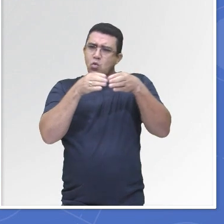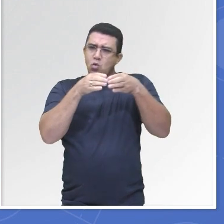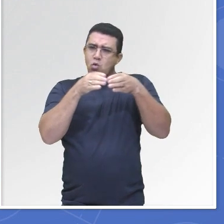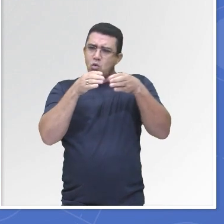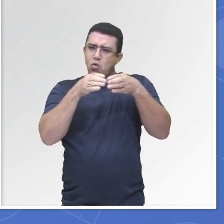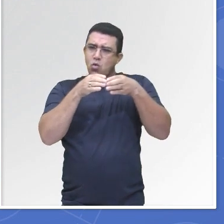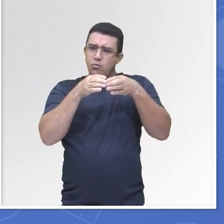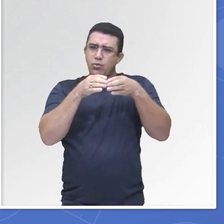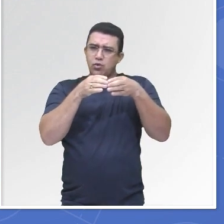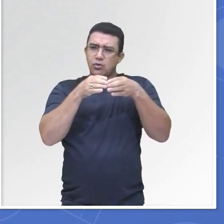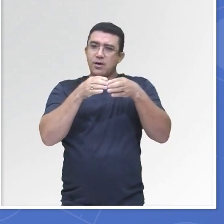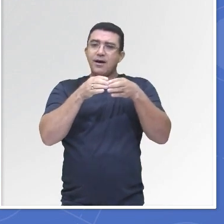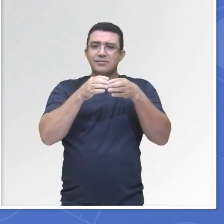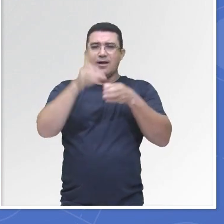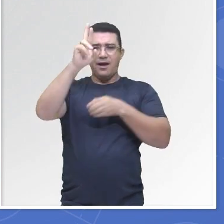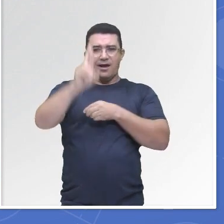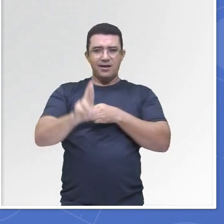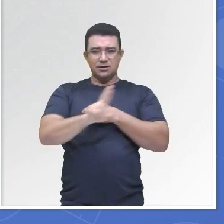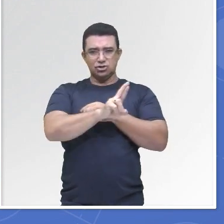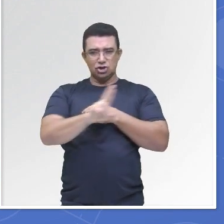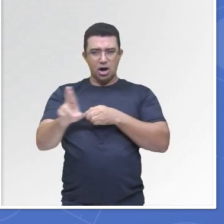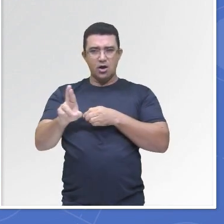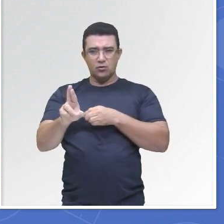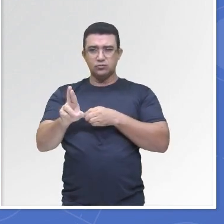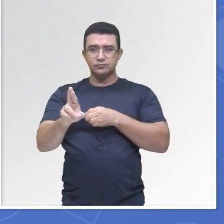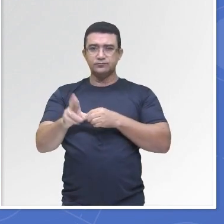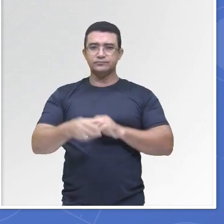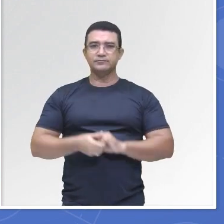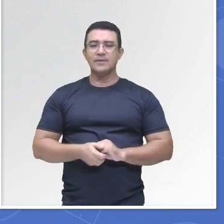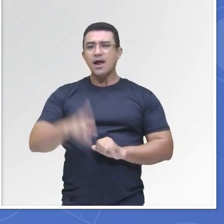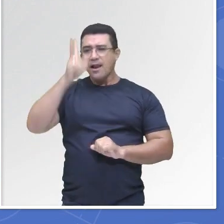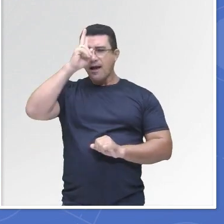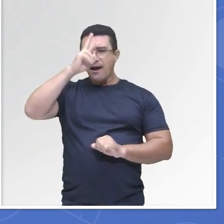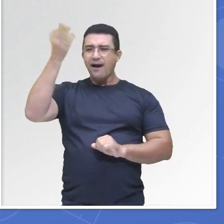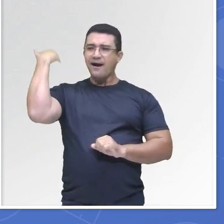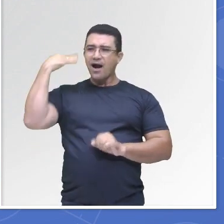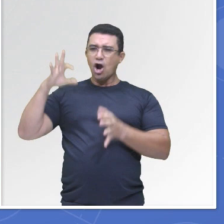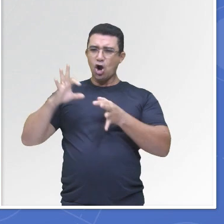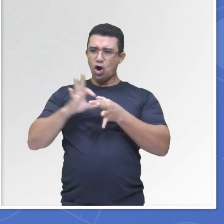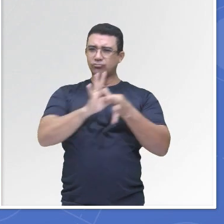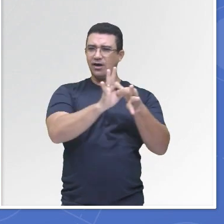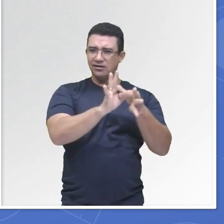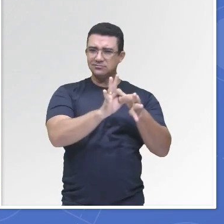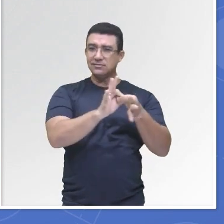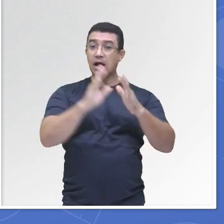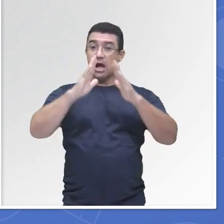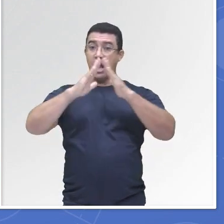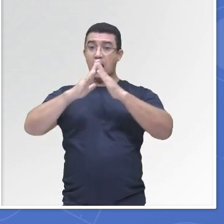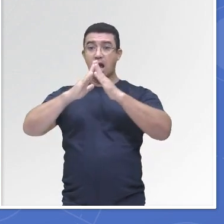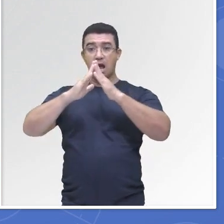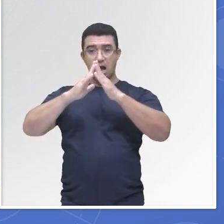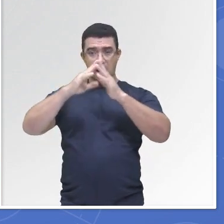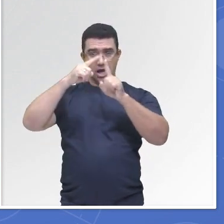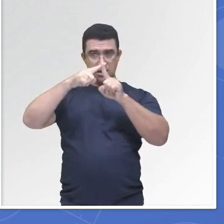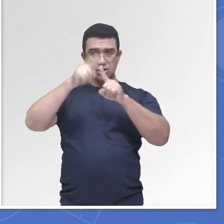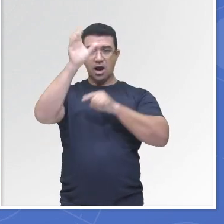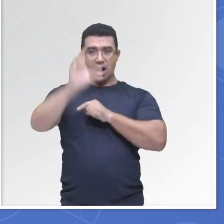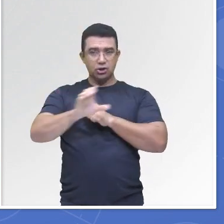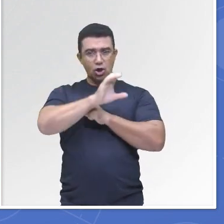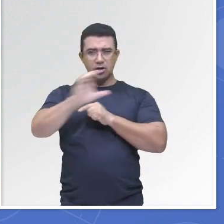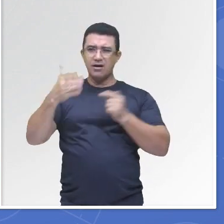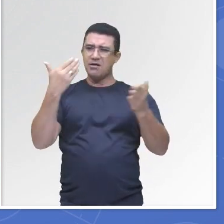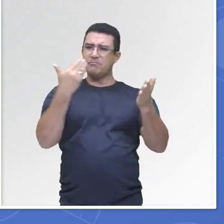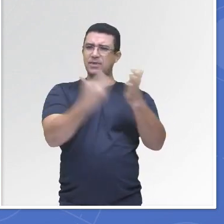lembram, quando estavam estudando lá o contexto das grandes navegações, que a Igreja Católica havia perdido muitos